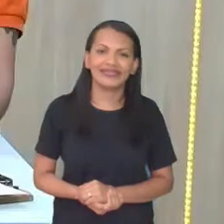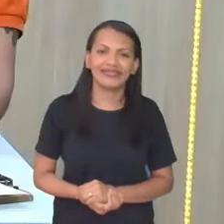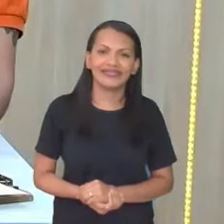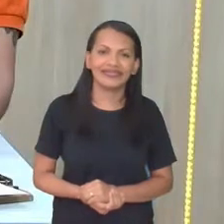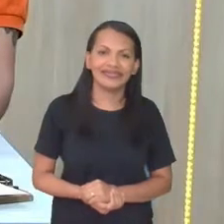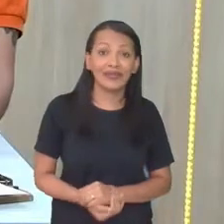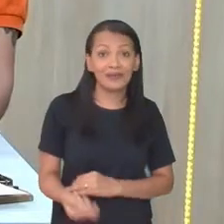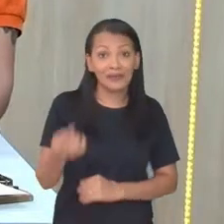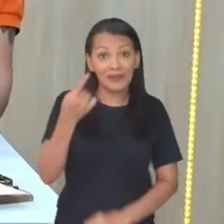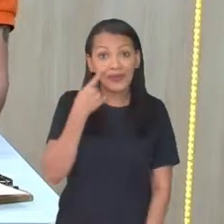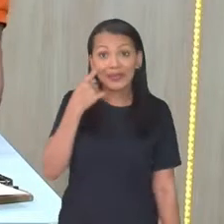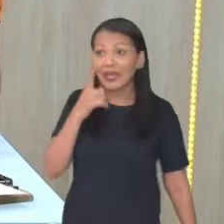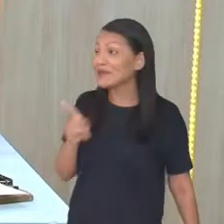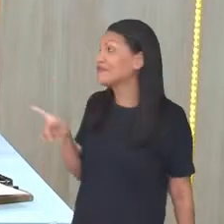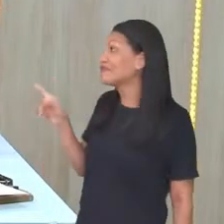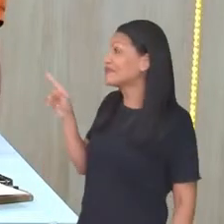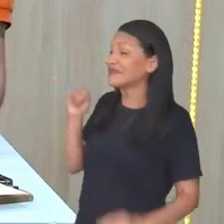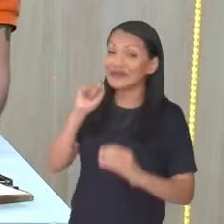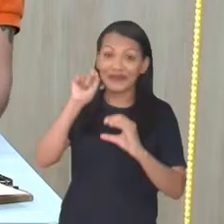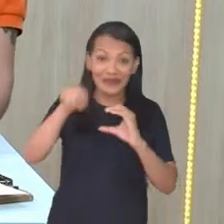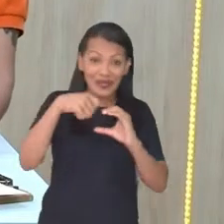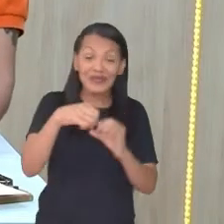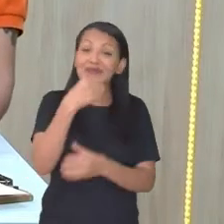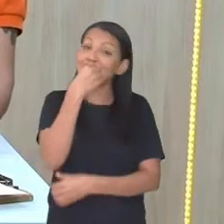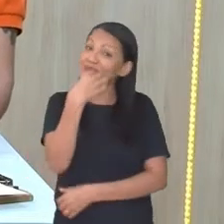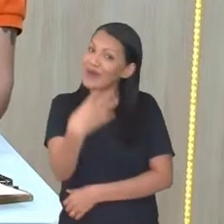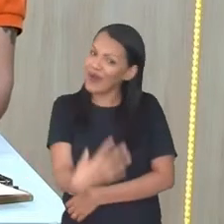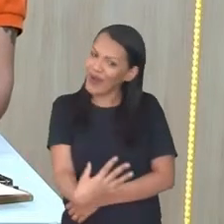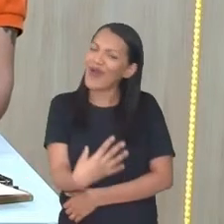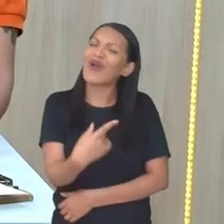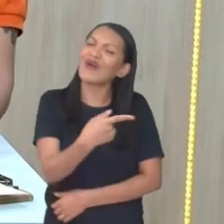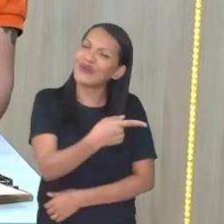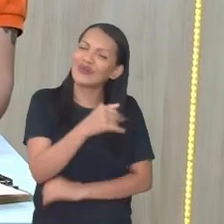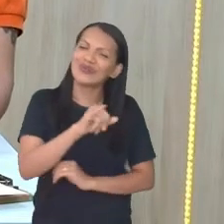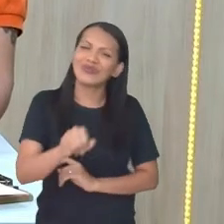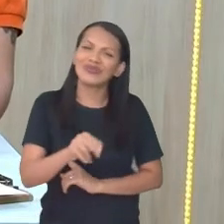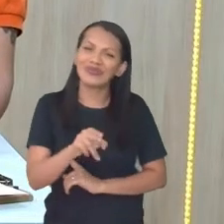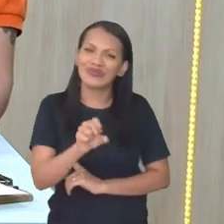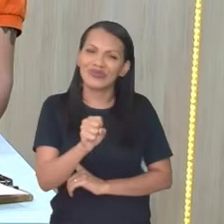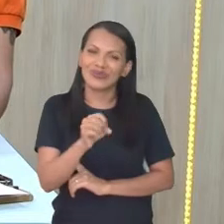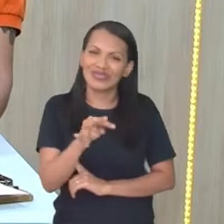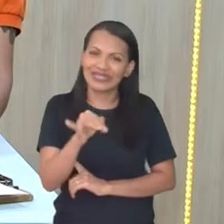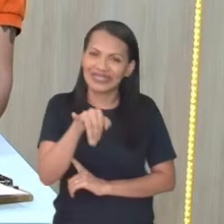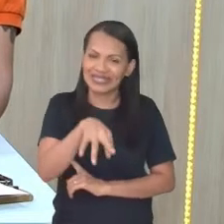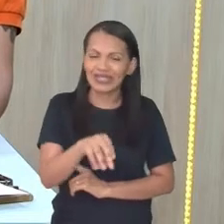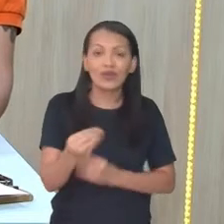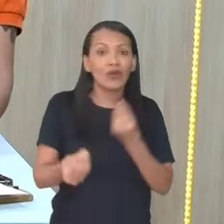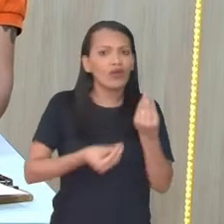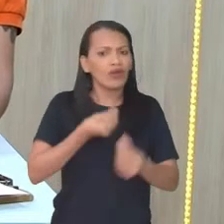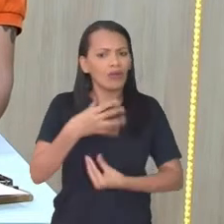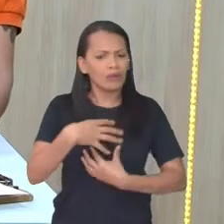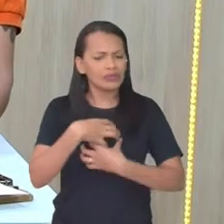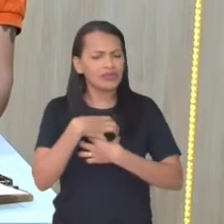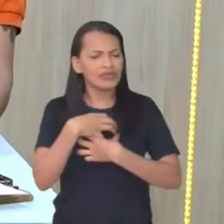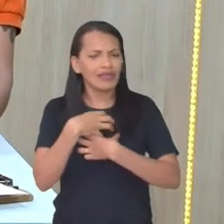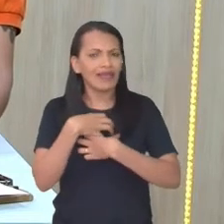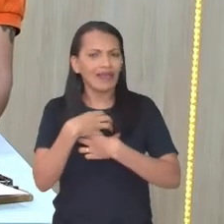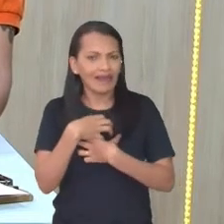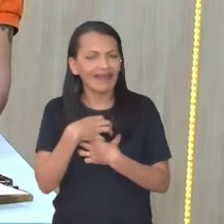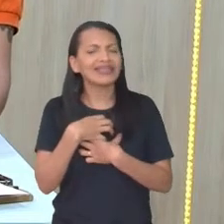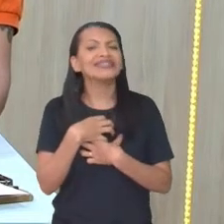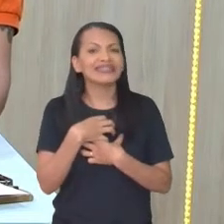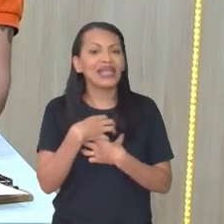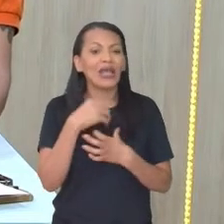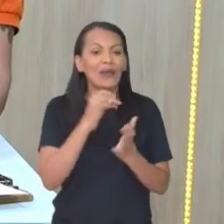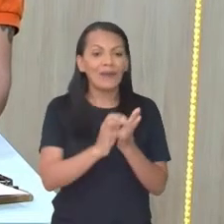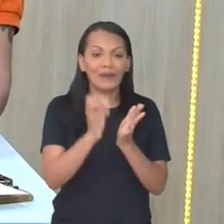Tá vendo, gente? Muito bom o depoimento do senhor Justino, né? Falando justamente como ele se sente com relação